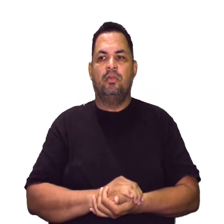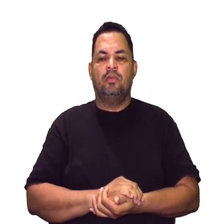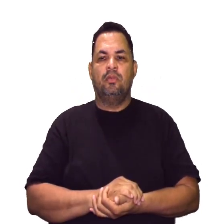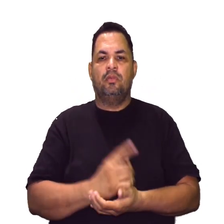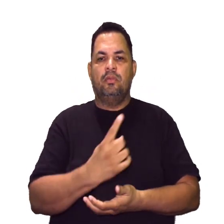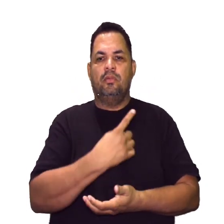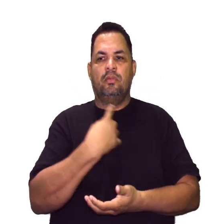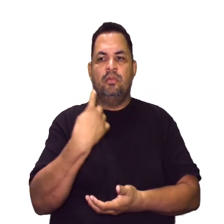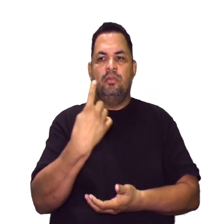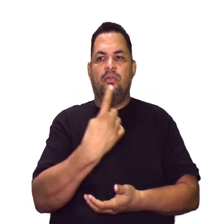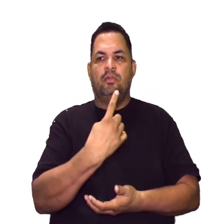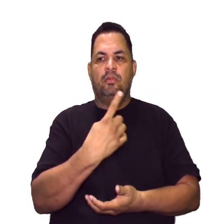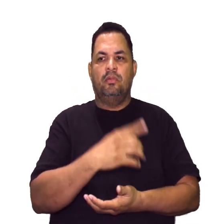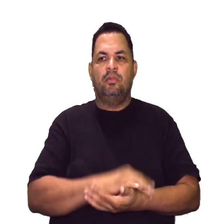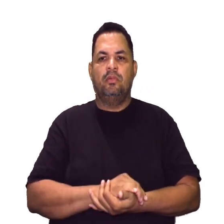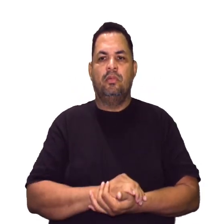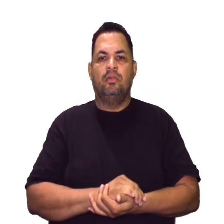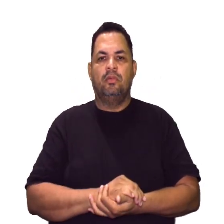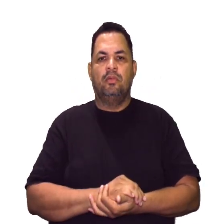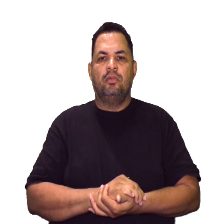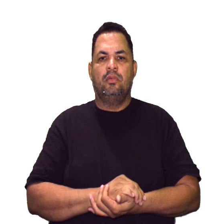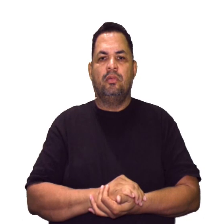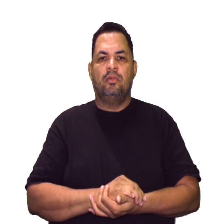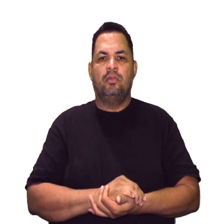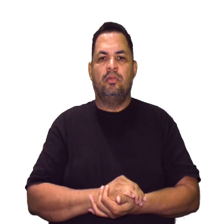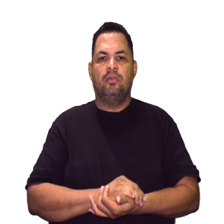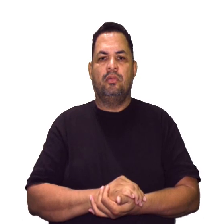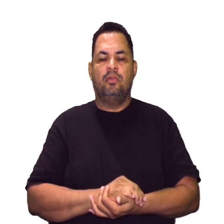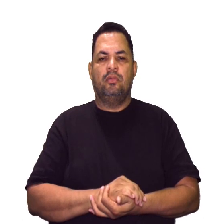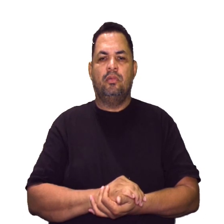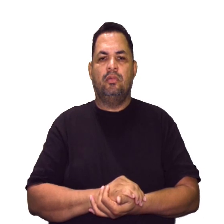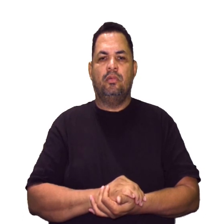então nós temos que o espaço